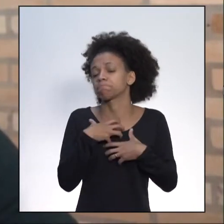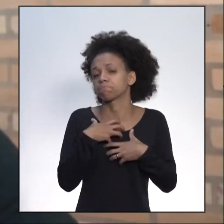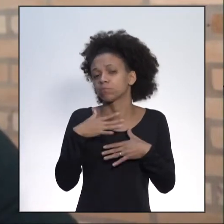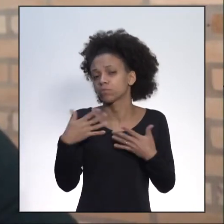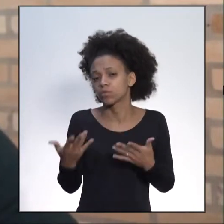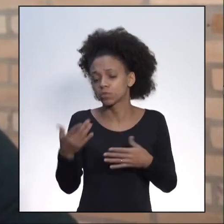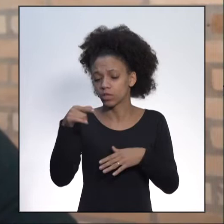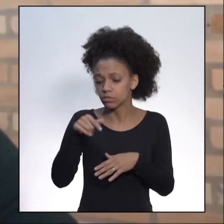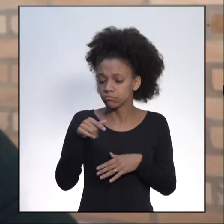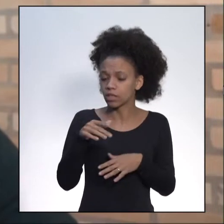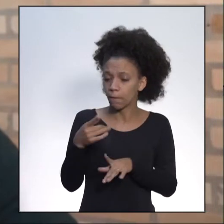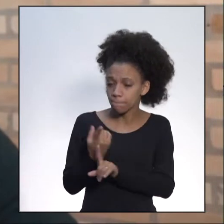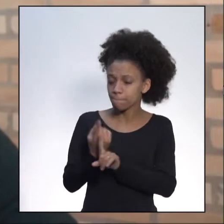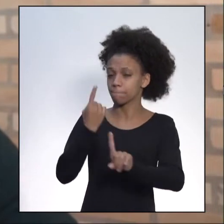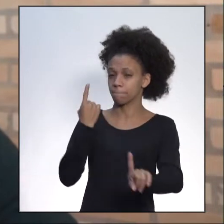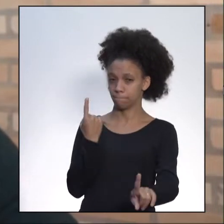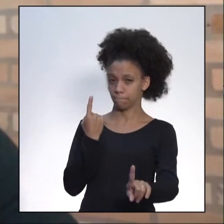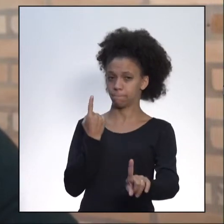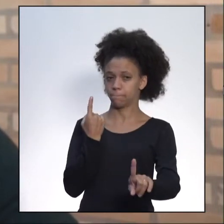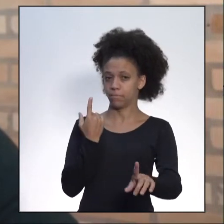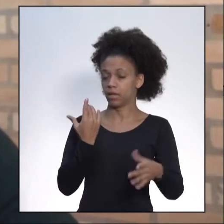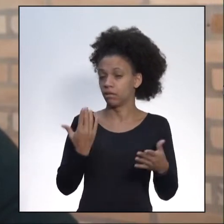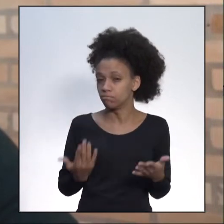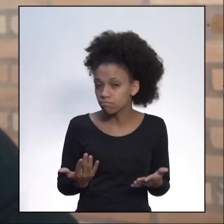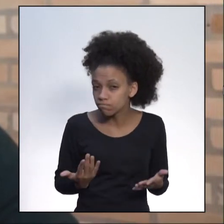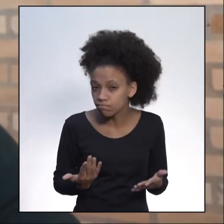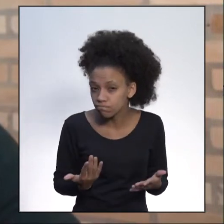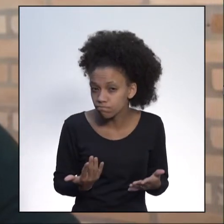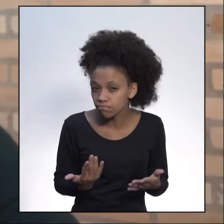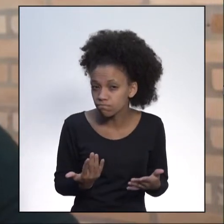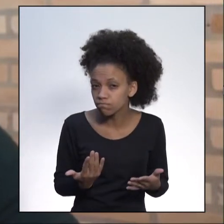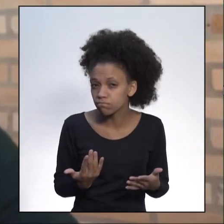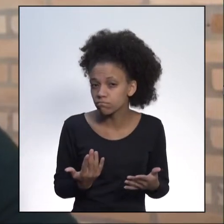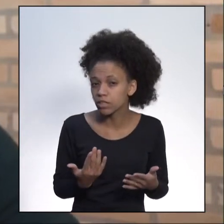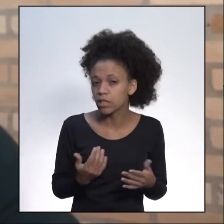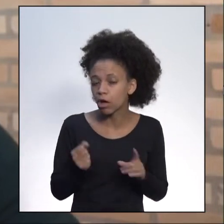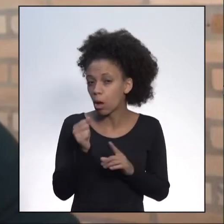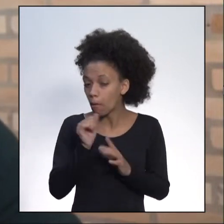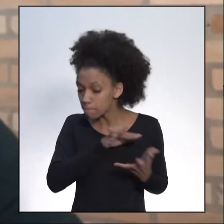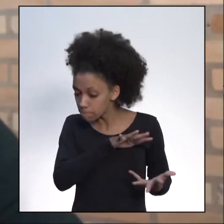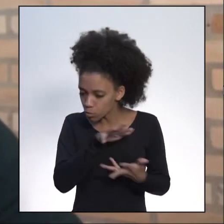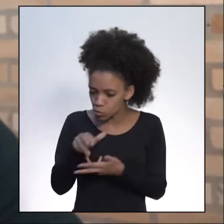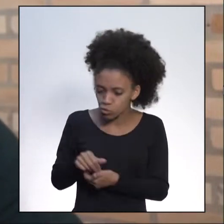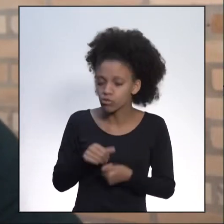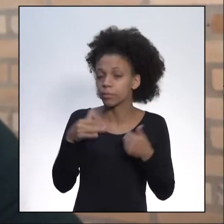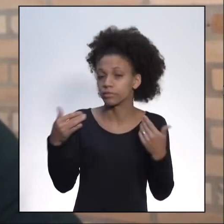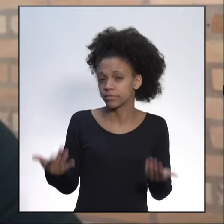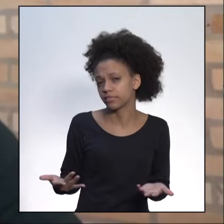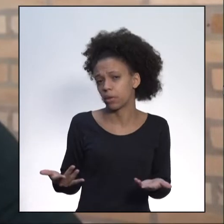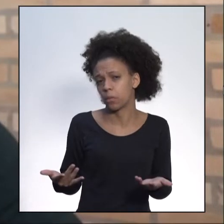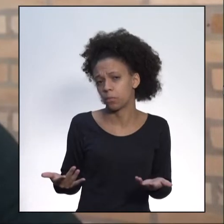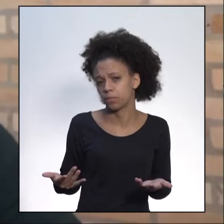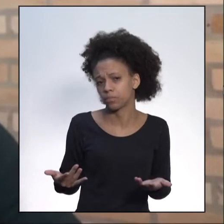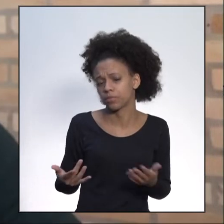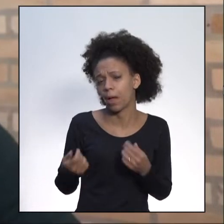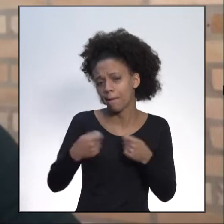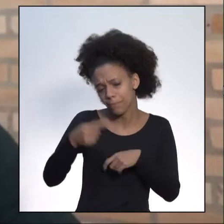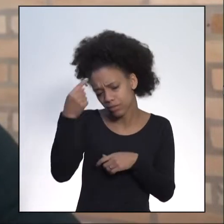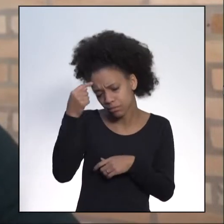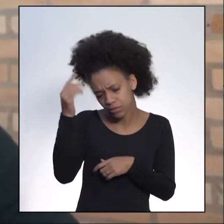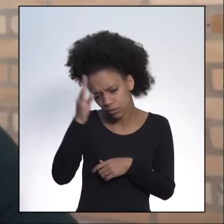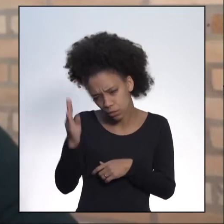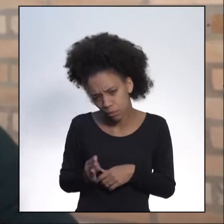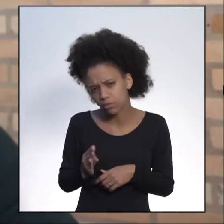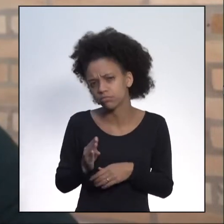esse momento de isolamento social e mundialmente. Então, pensar no Brasil, pensar